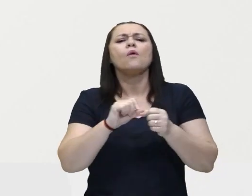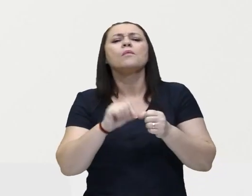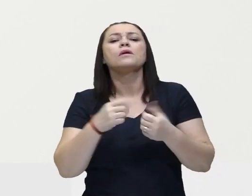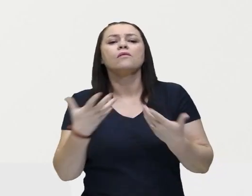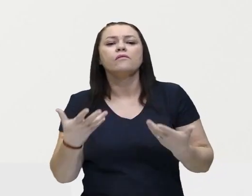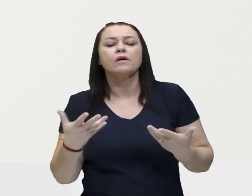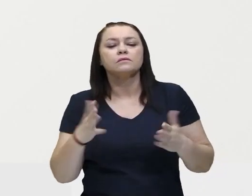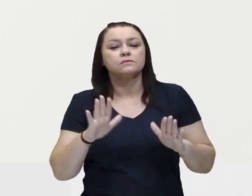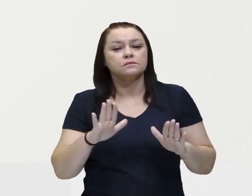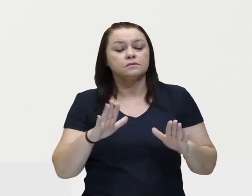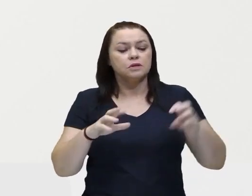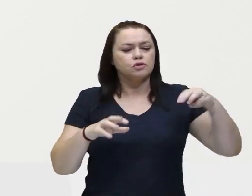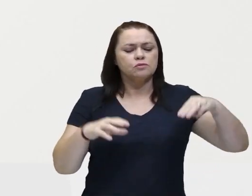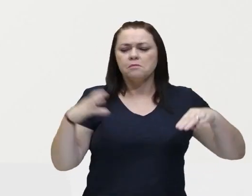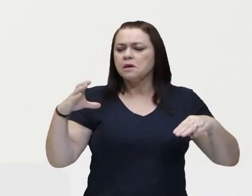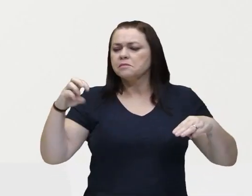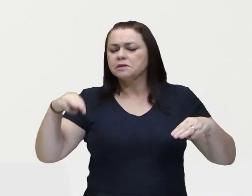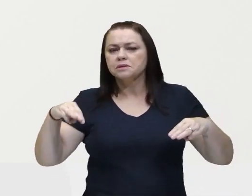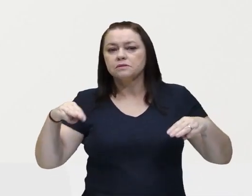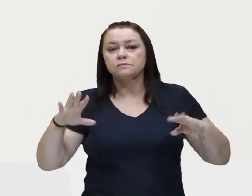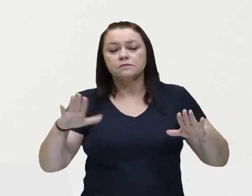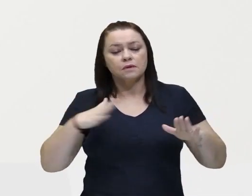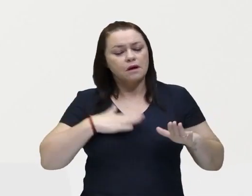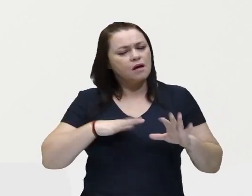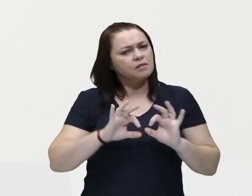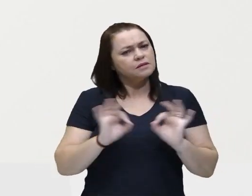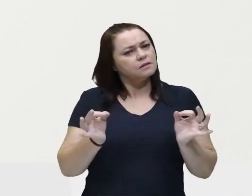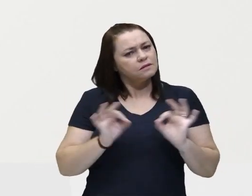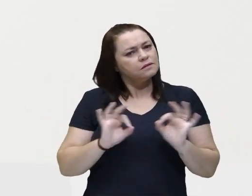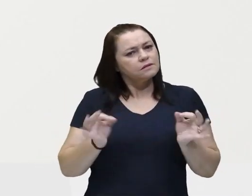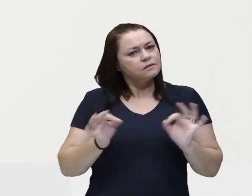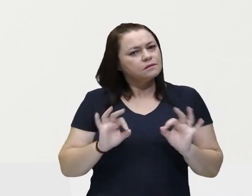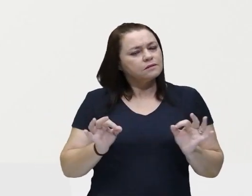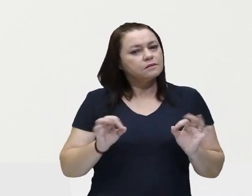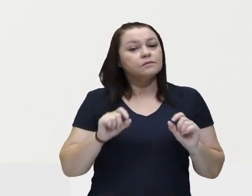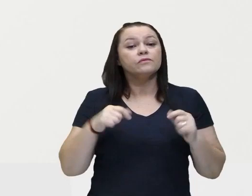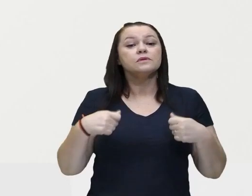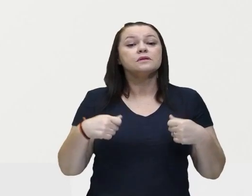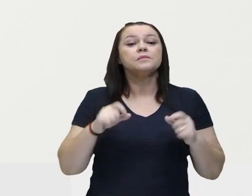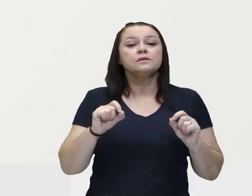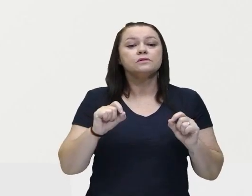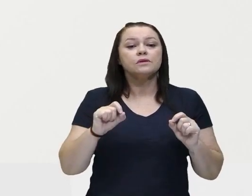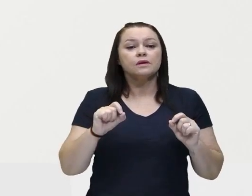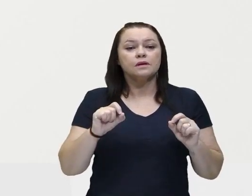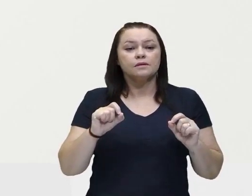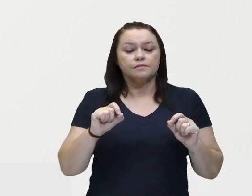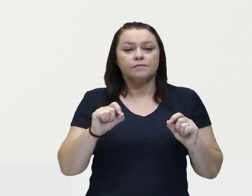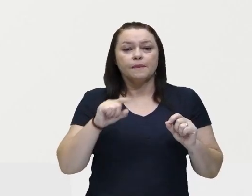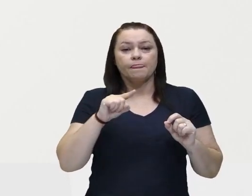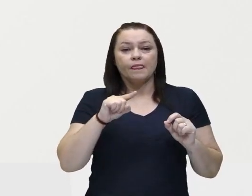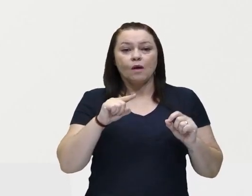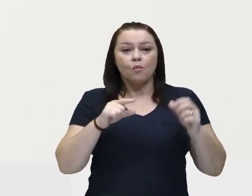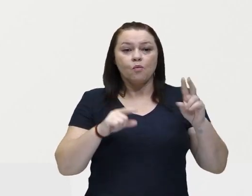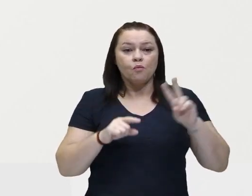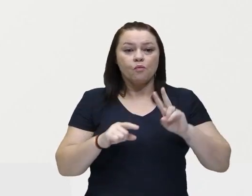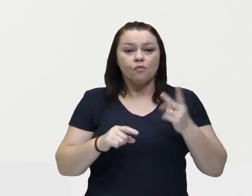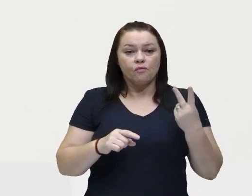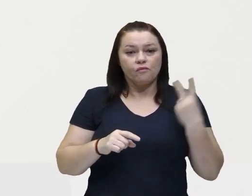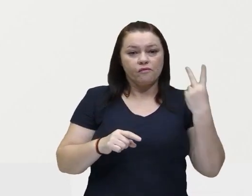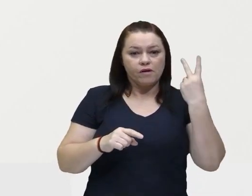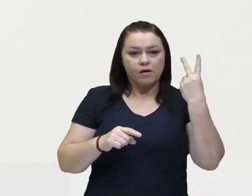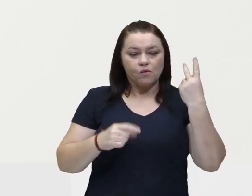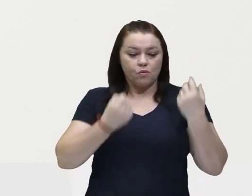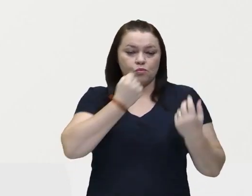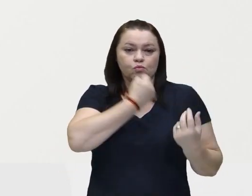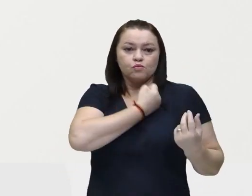professor? De metro para centímetro? É bem simples. Basta você pegar o valor que está em metro, tá